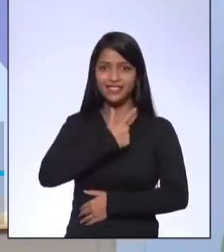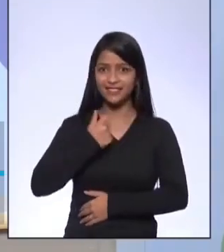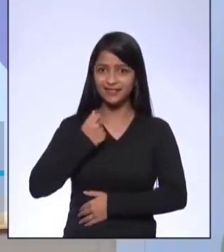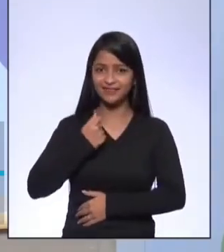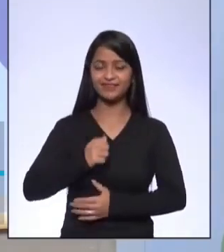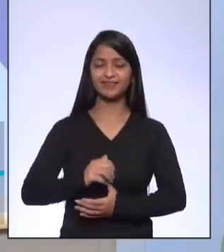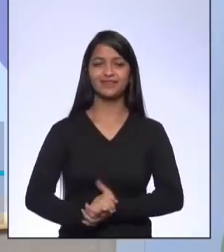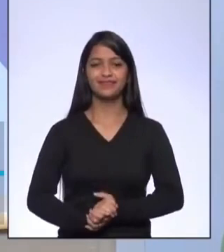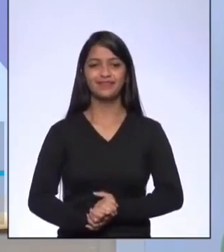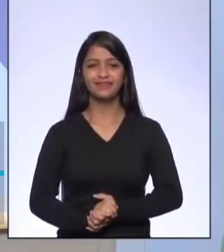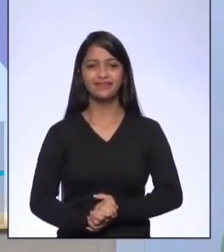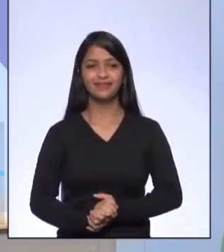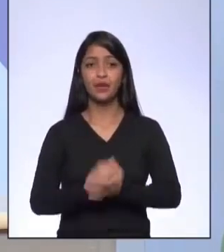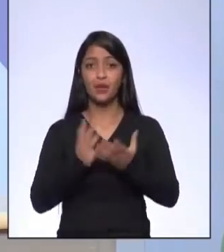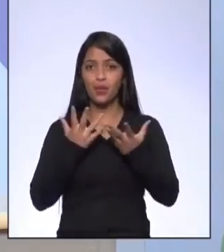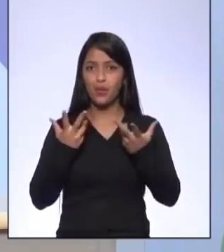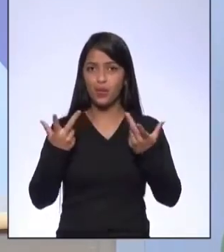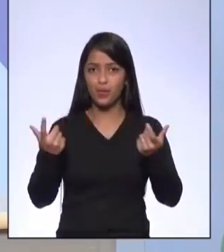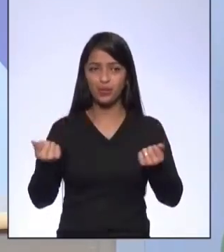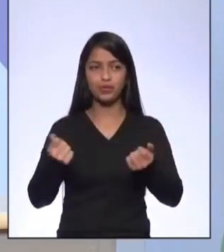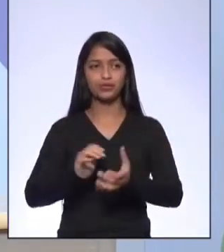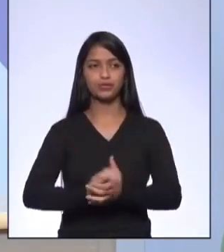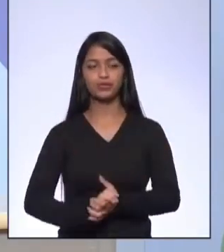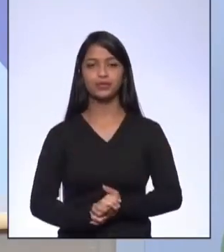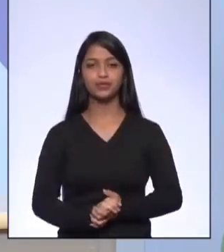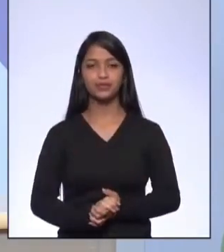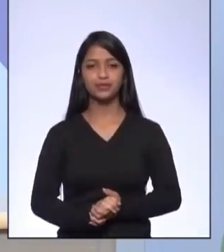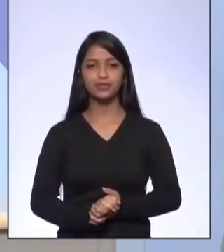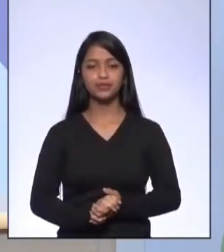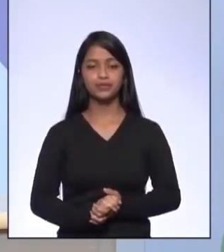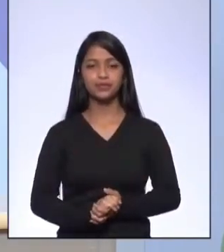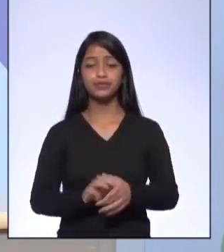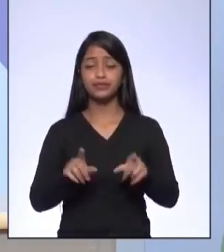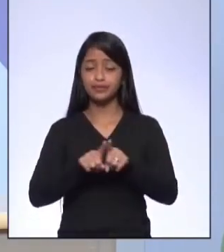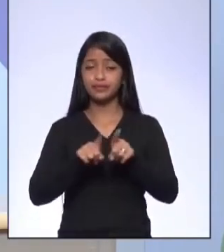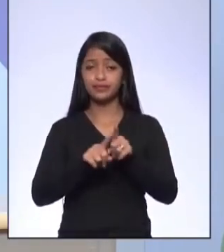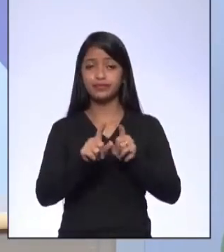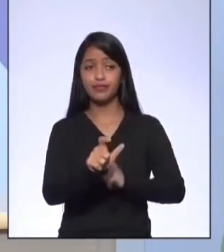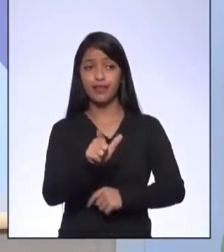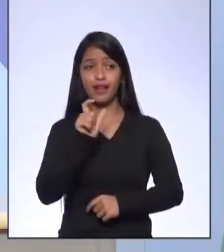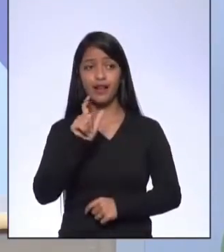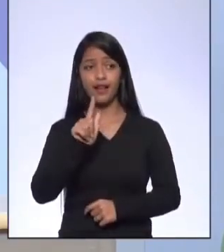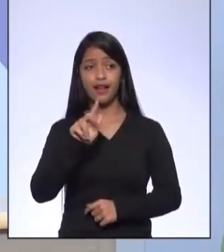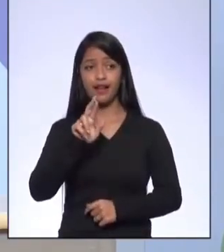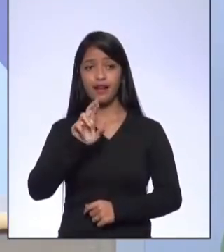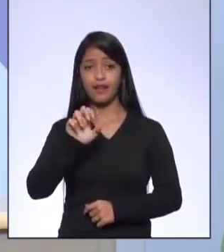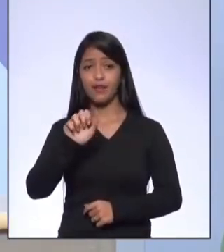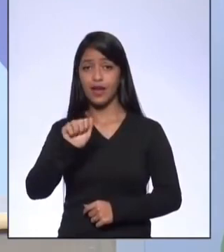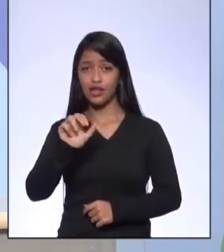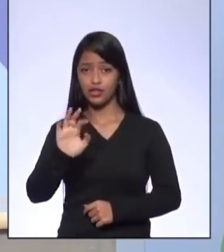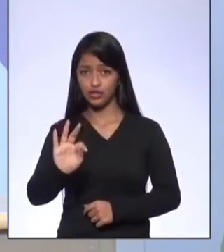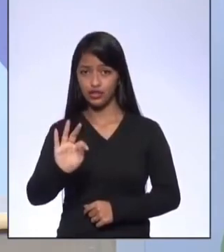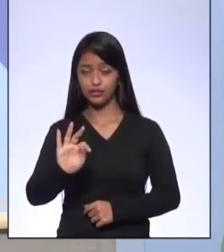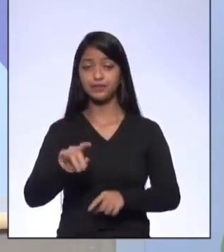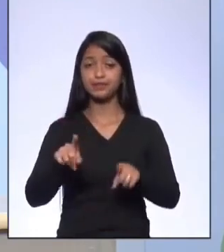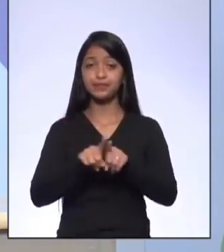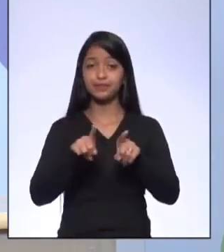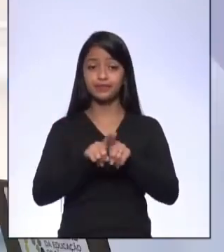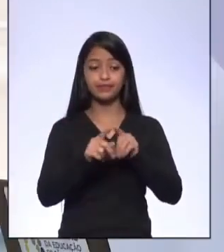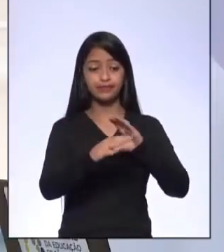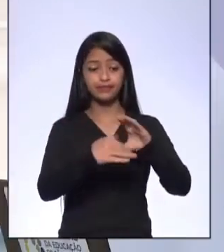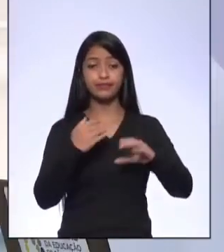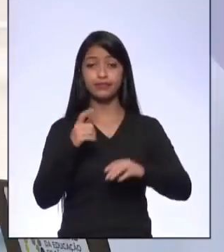ele é great. Great. A Giovana disse que ela é smart. Olha